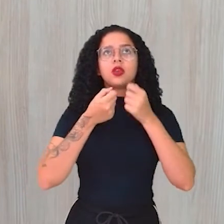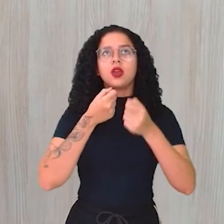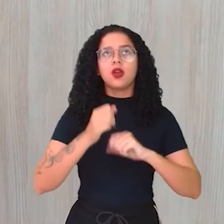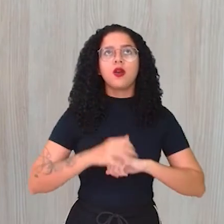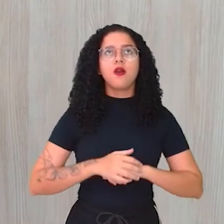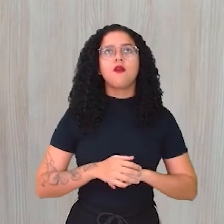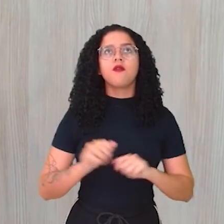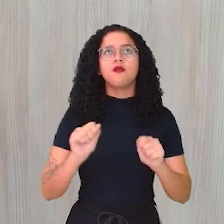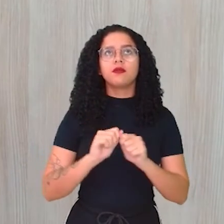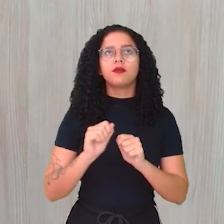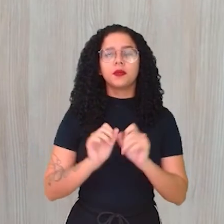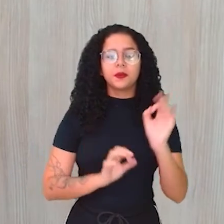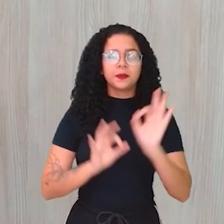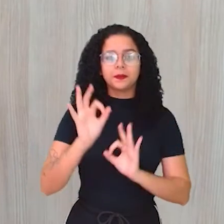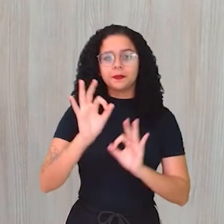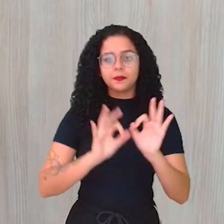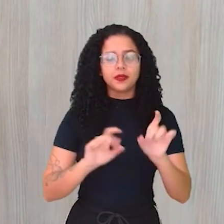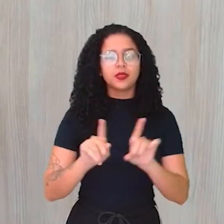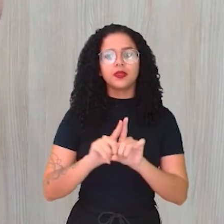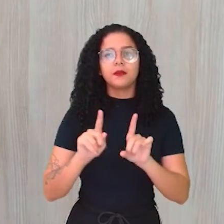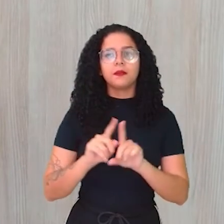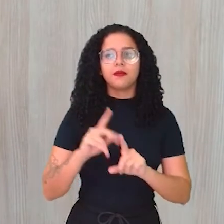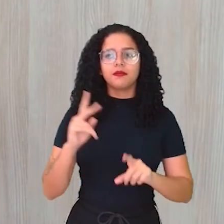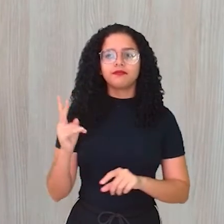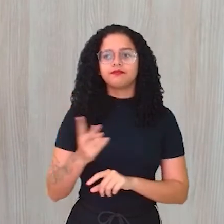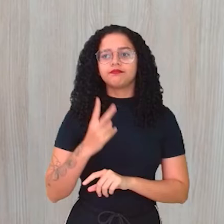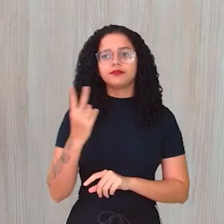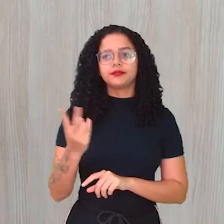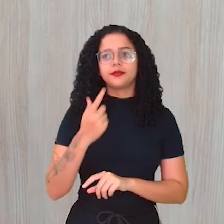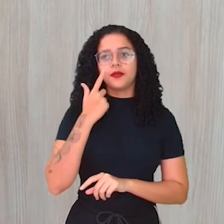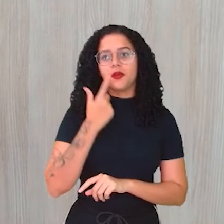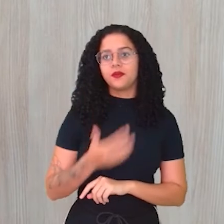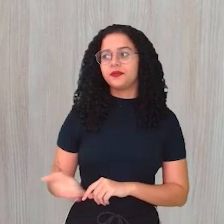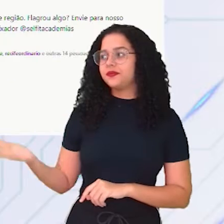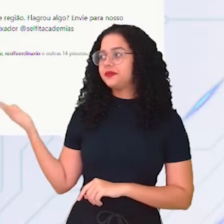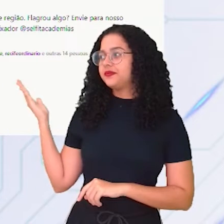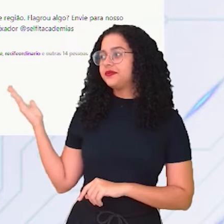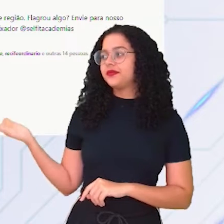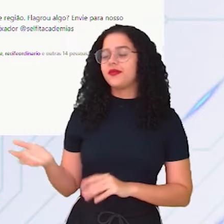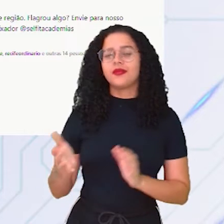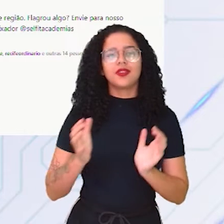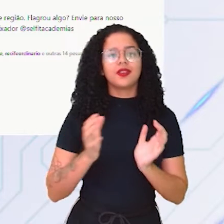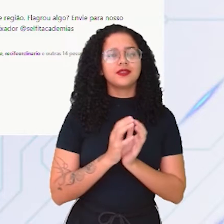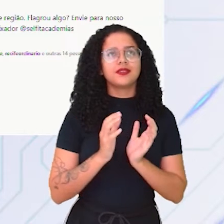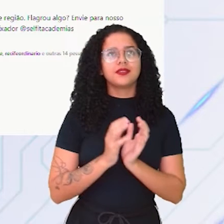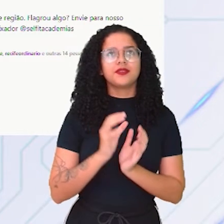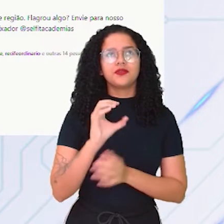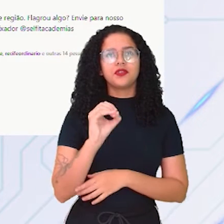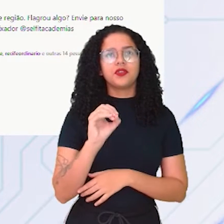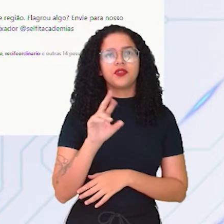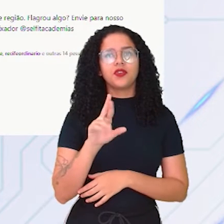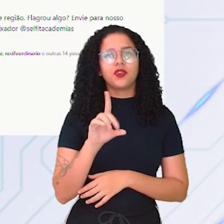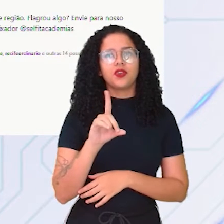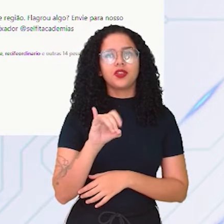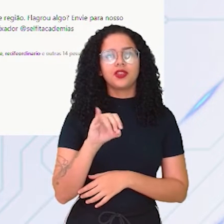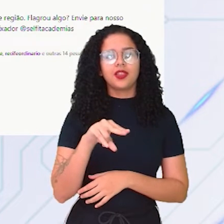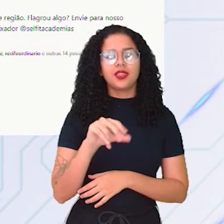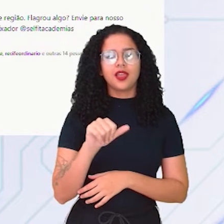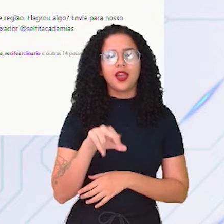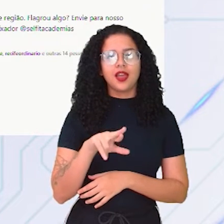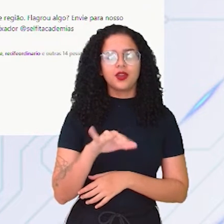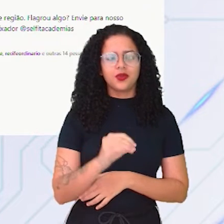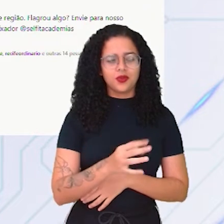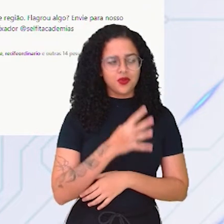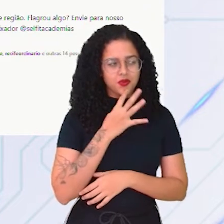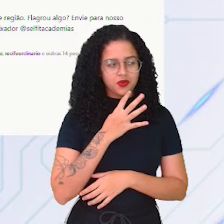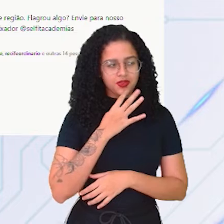foram planejadas e validadas. Então, olha aí, Recife Ordinário. Já conhece, Tiago? Conheço bastante.